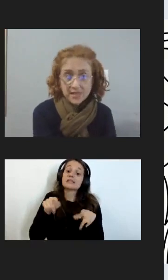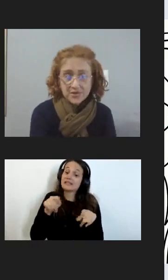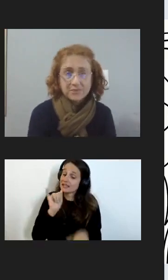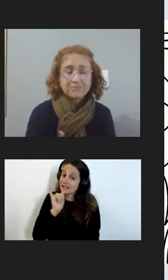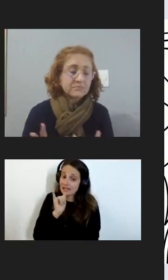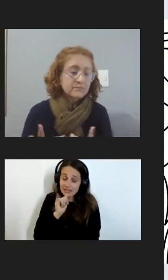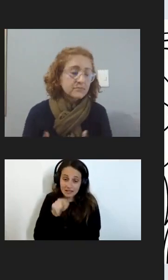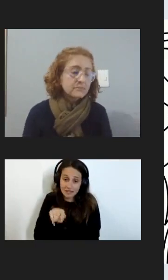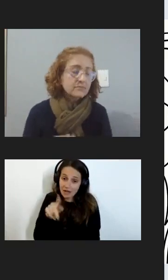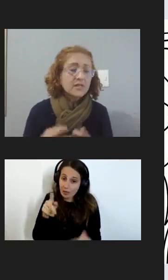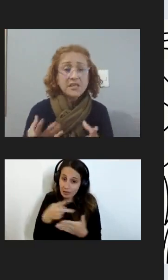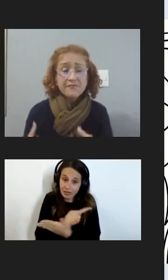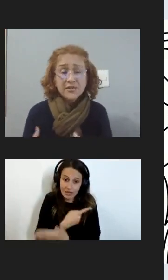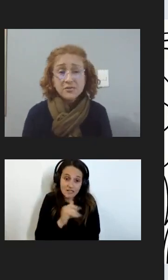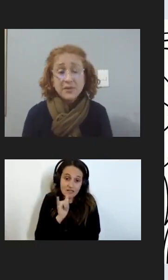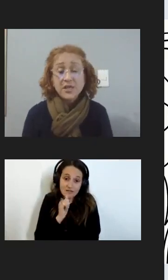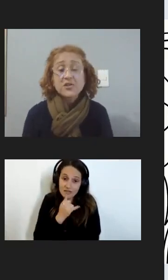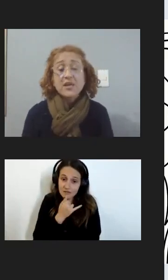Infelizmente,